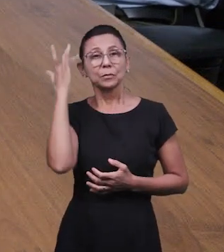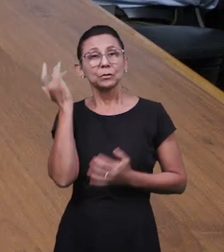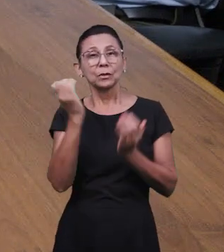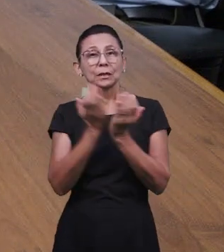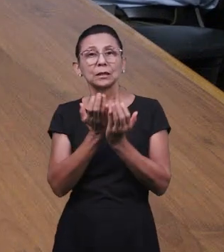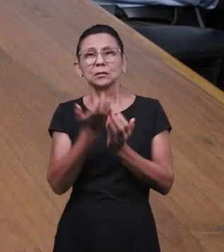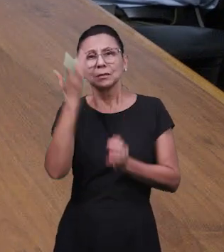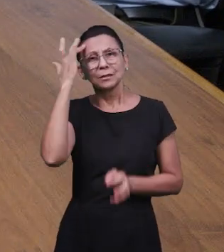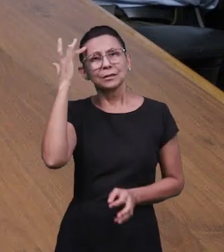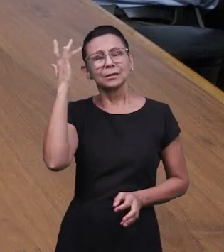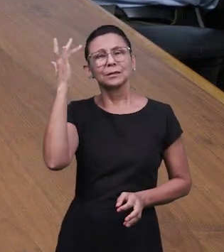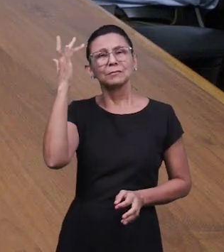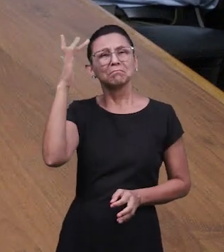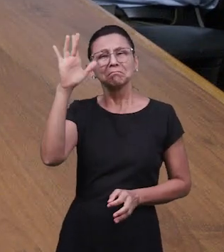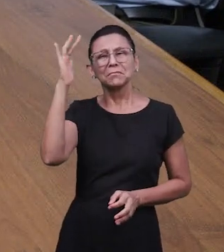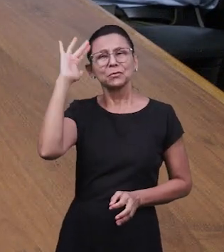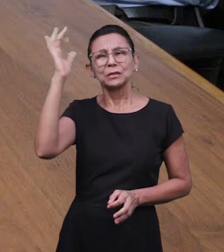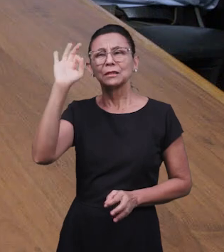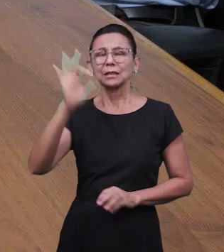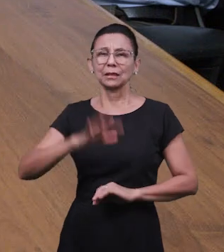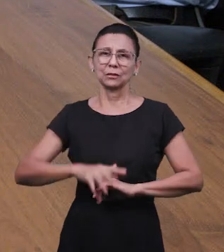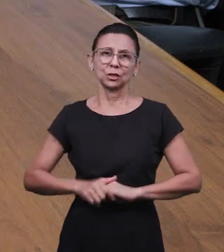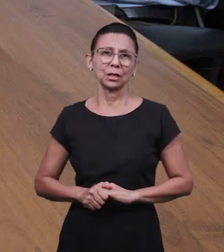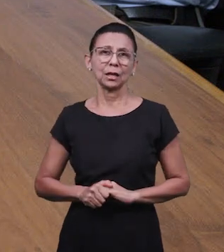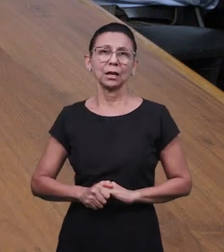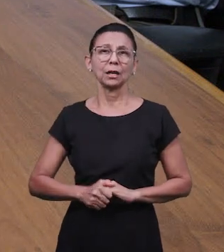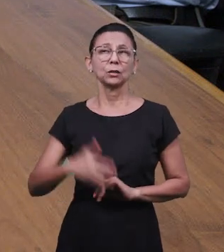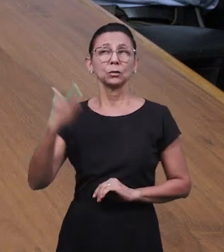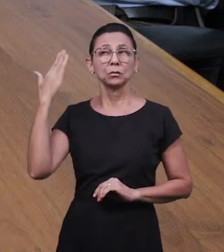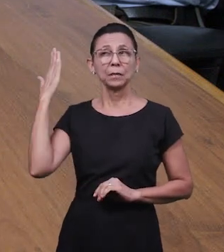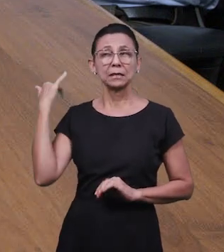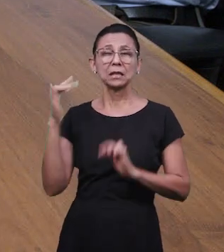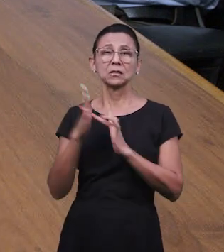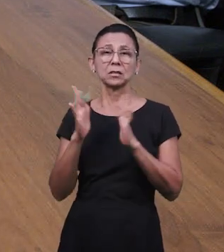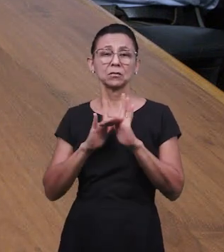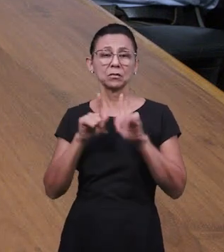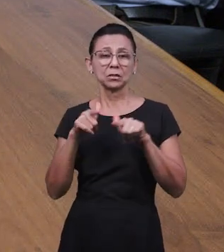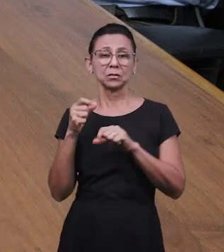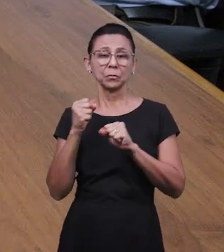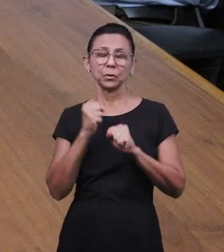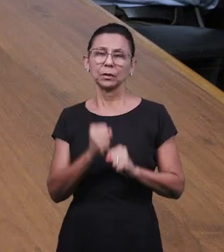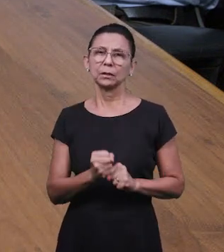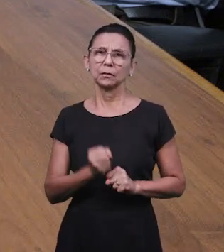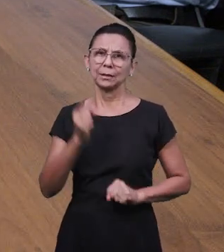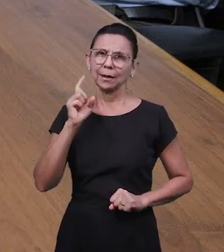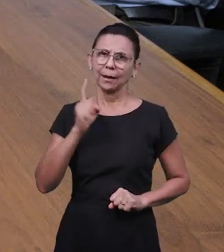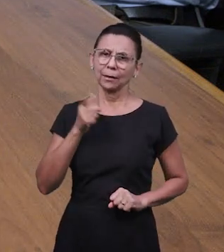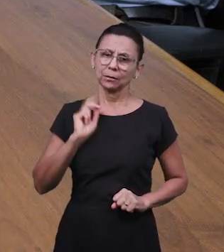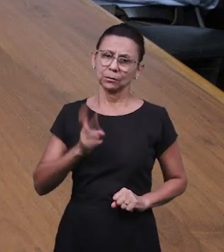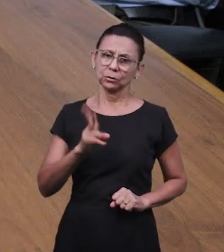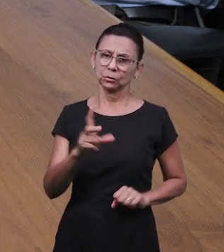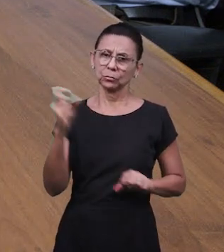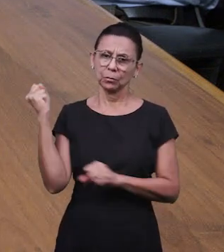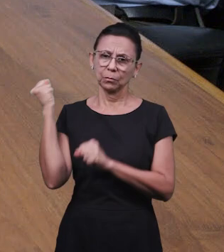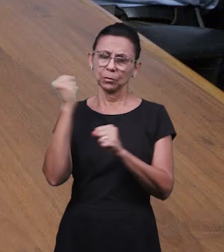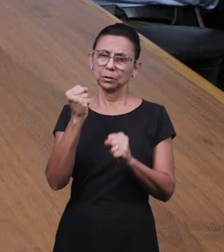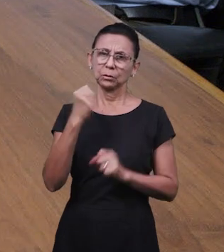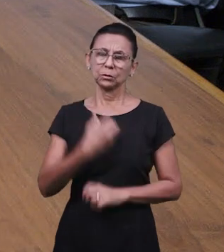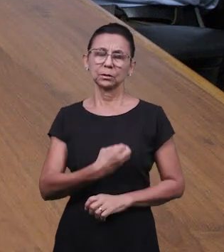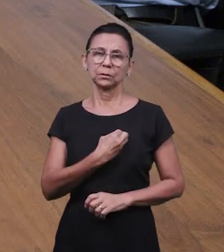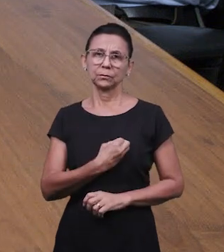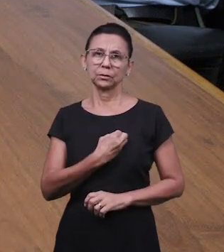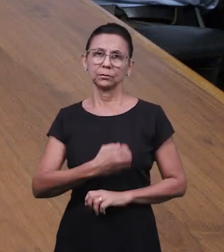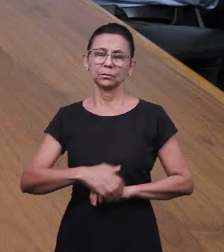entende. Jesus é poderoso. E Jesus estava com eles no caminho. E